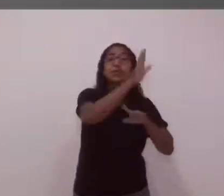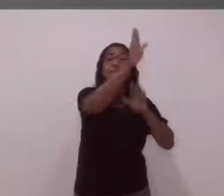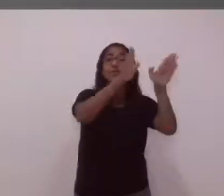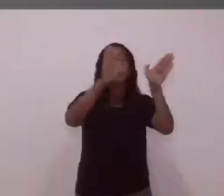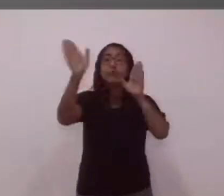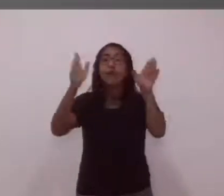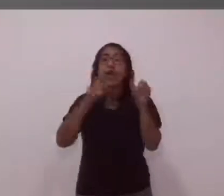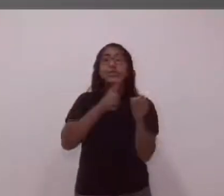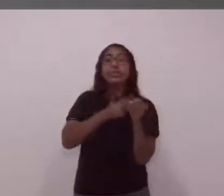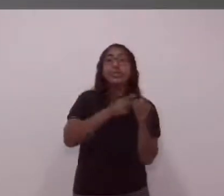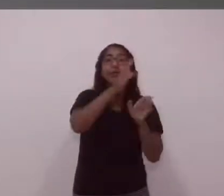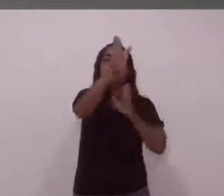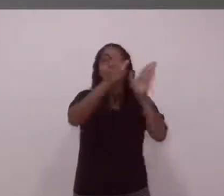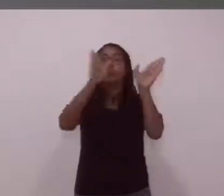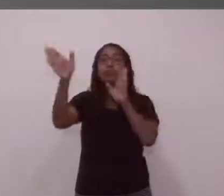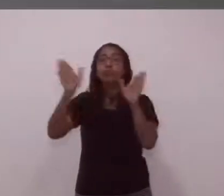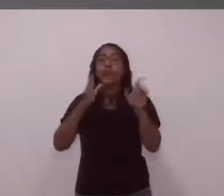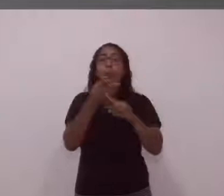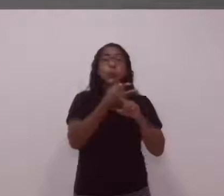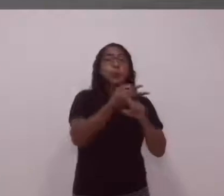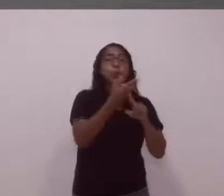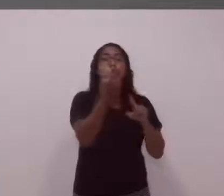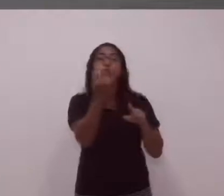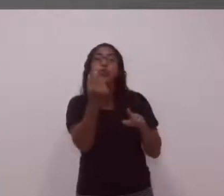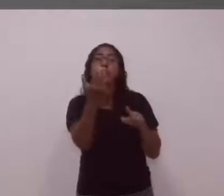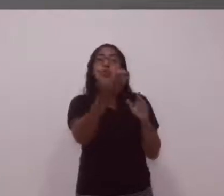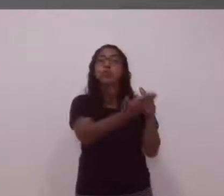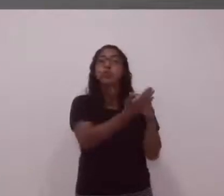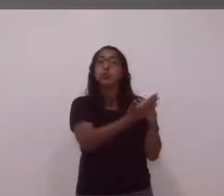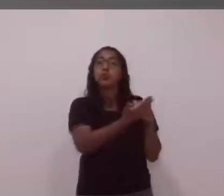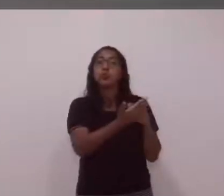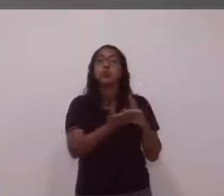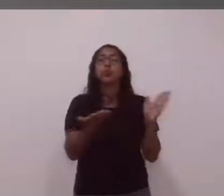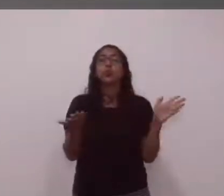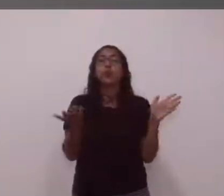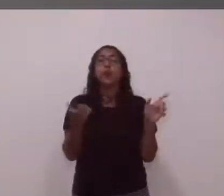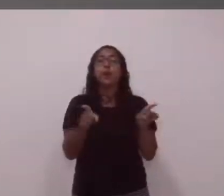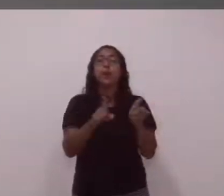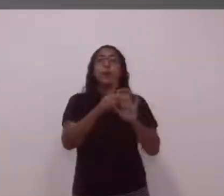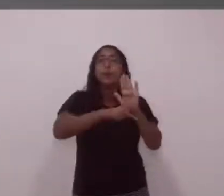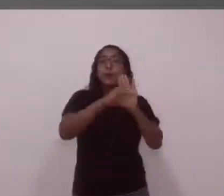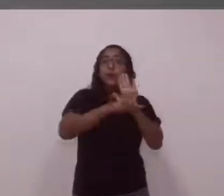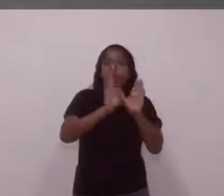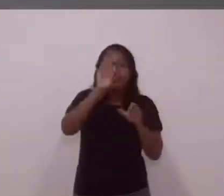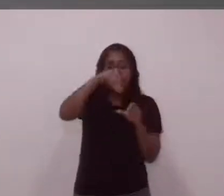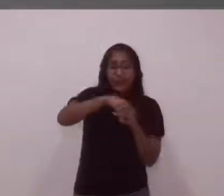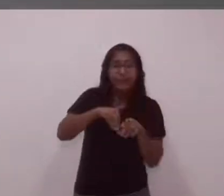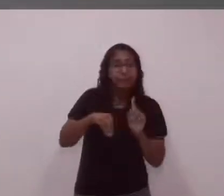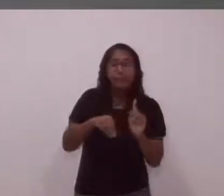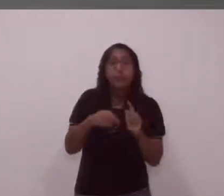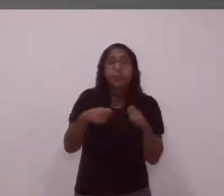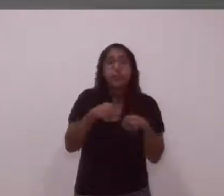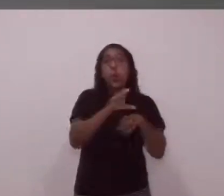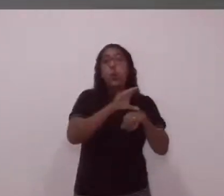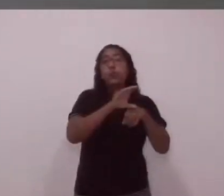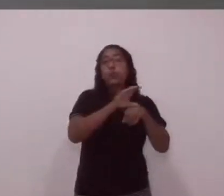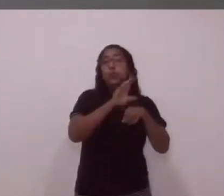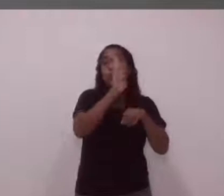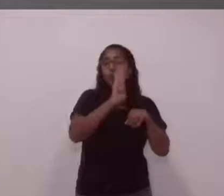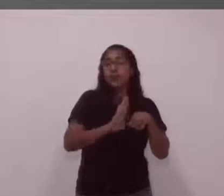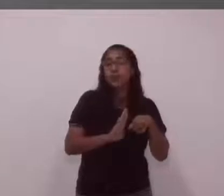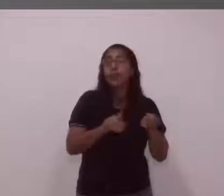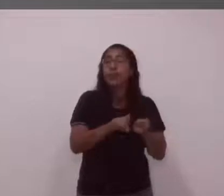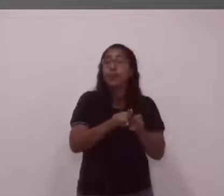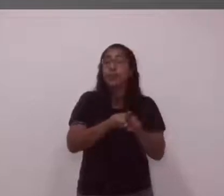cidades buscar a verba fazer projeto de lei que seja constitucional que a gente não pode fazer quase nada aqui dentro e convencer o